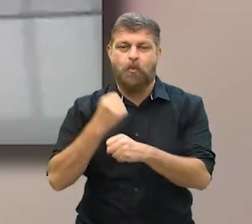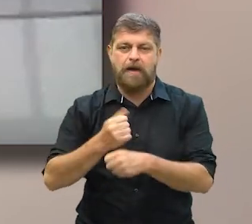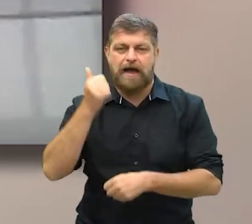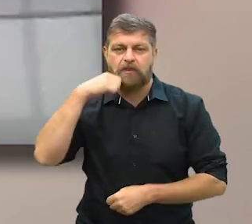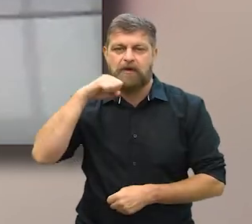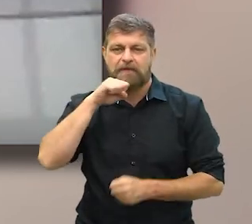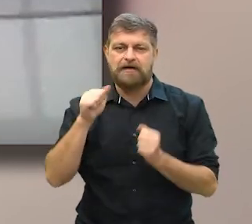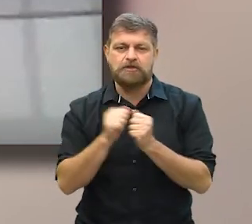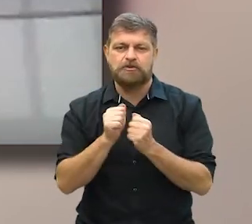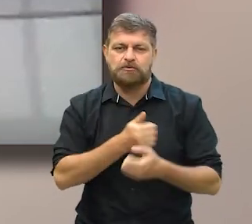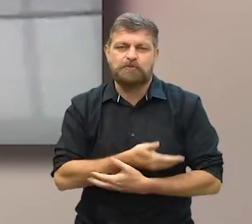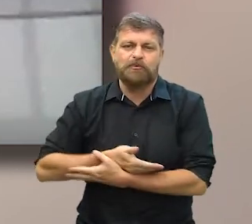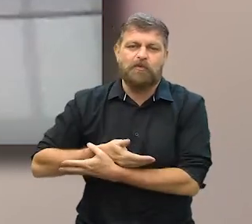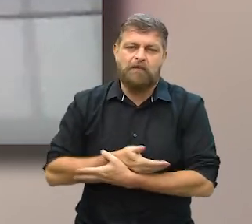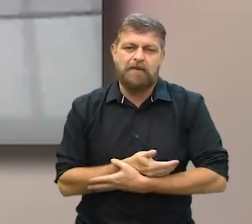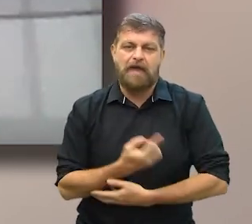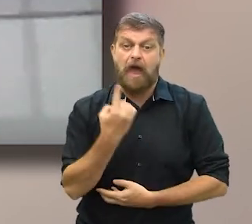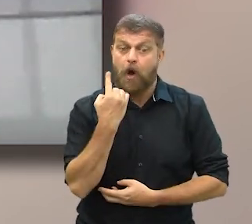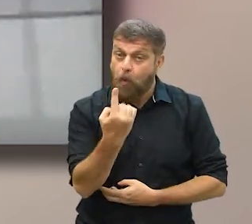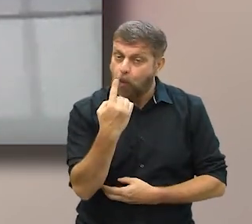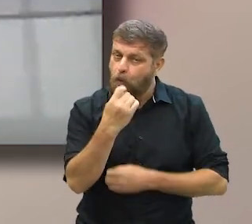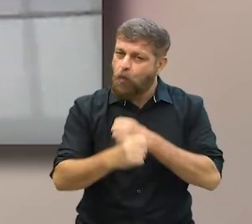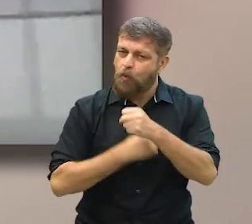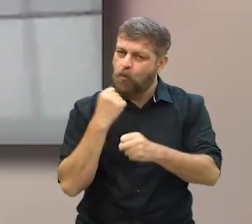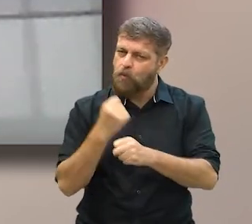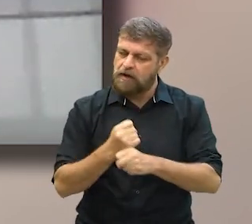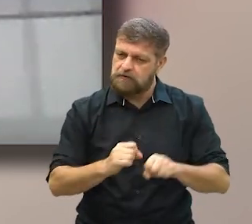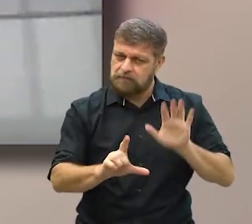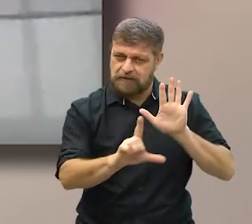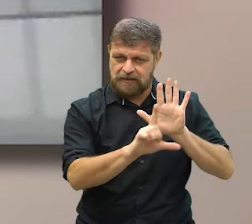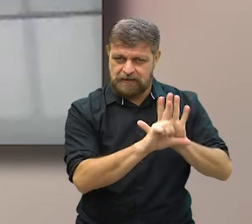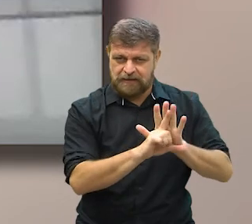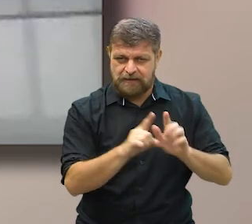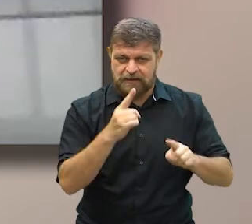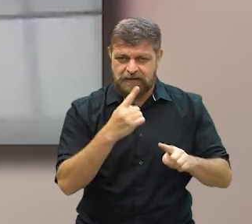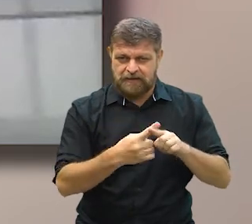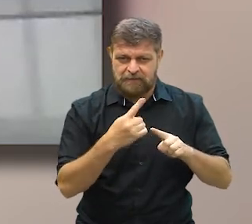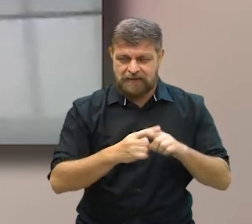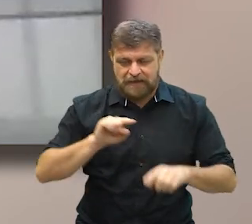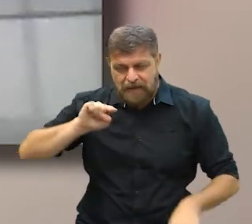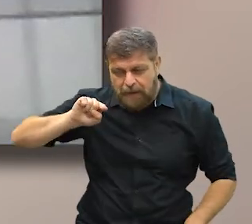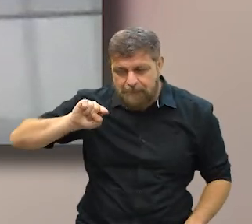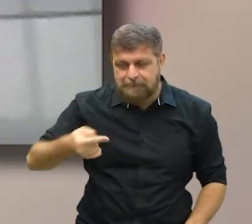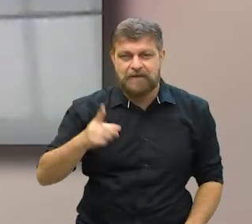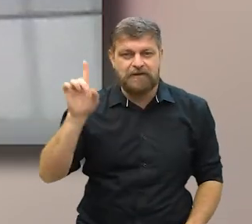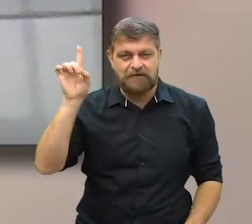a licença gestante, porque os 1.000 dias da criança,